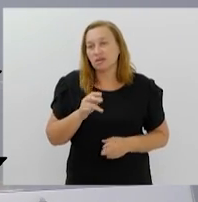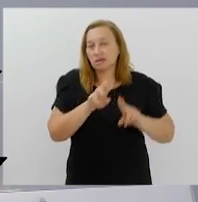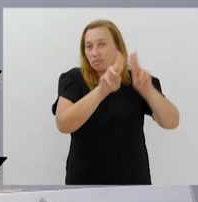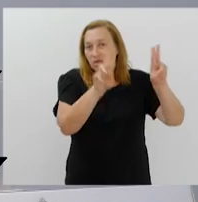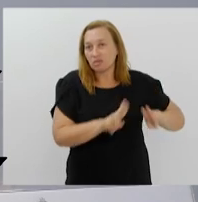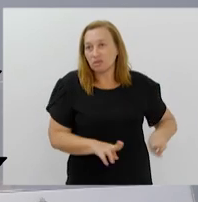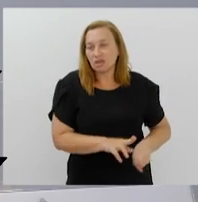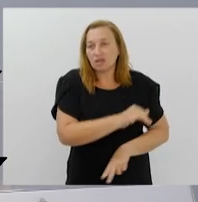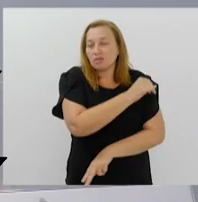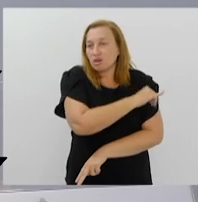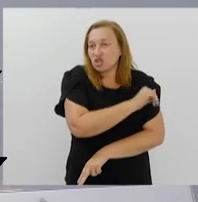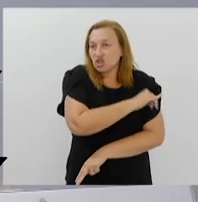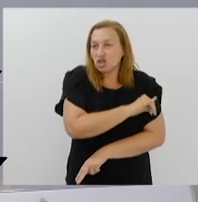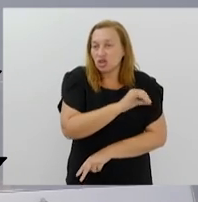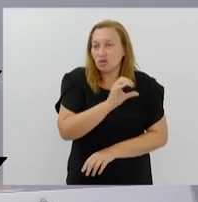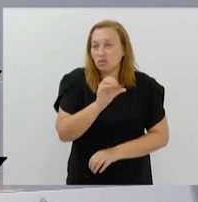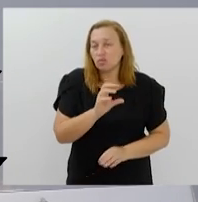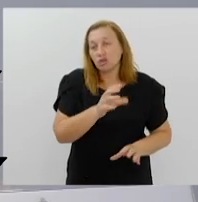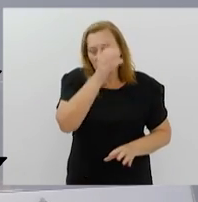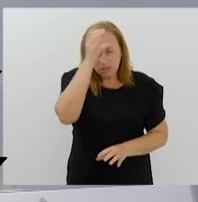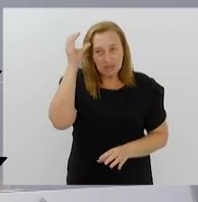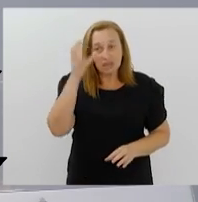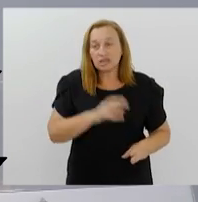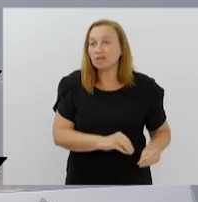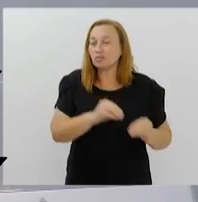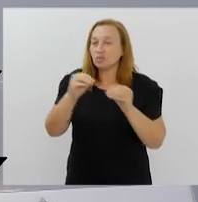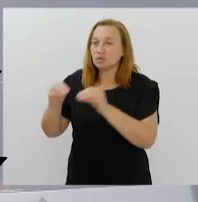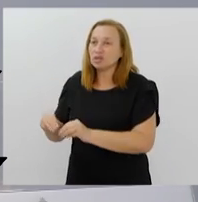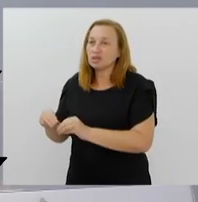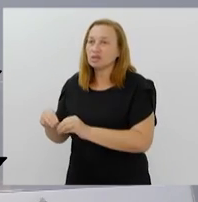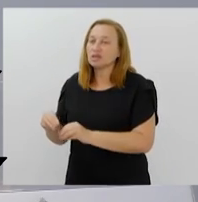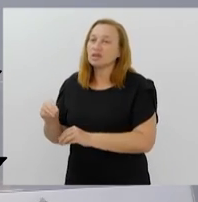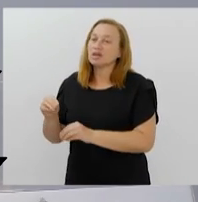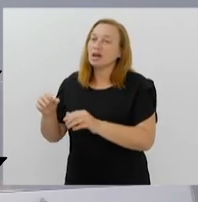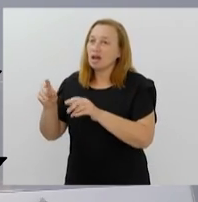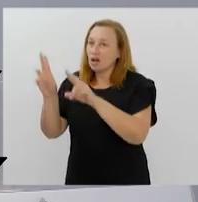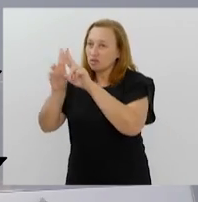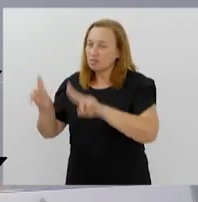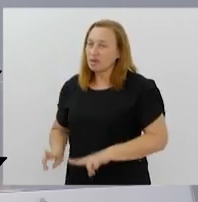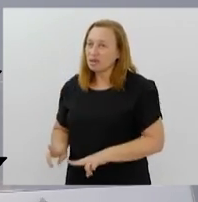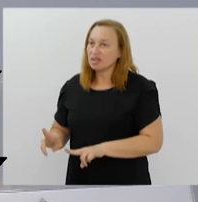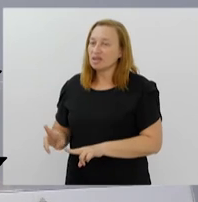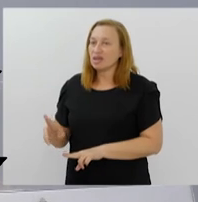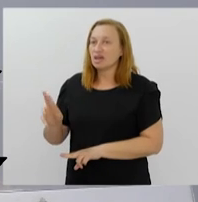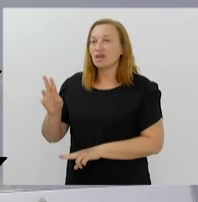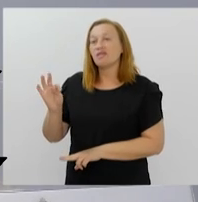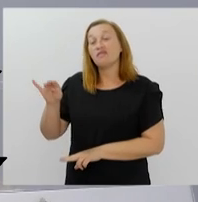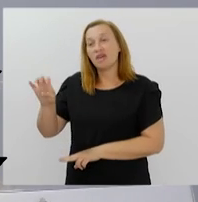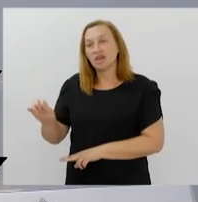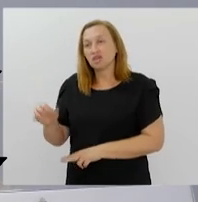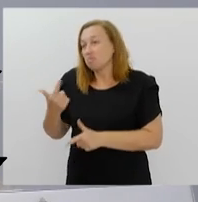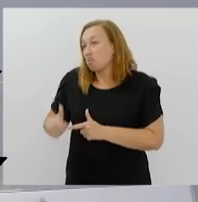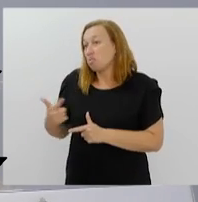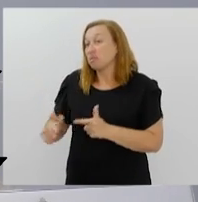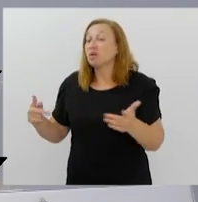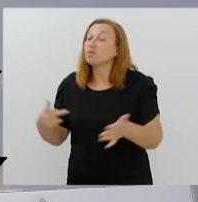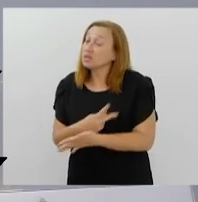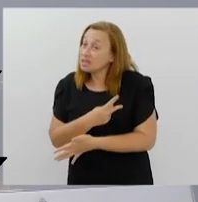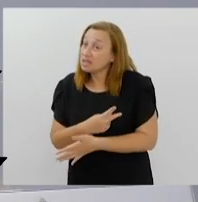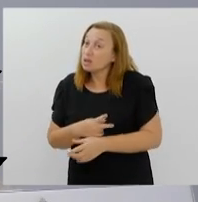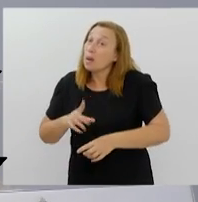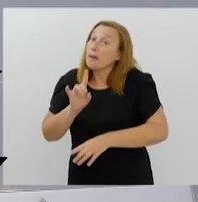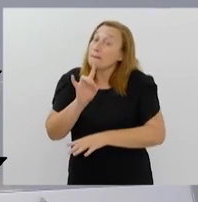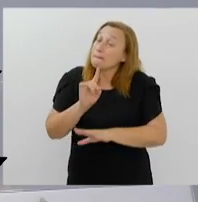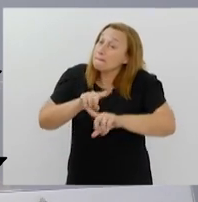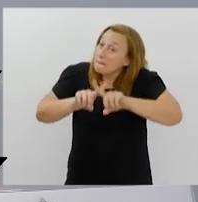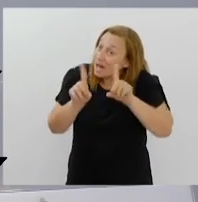Rio e que viraram beneficiários da Unimed ferge e não houve negativa da Unimed Fer que problemas ocorreram só